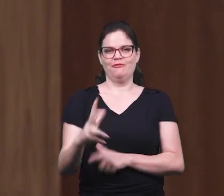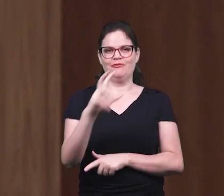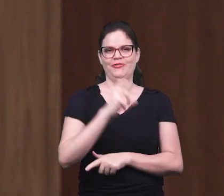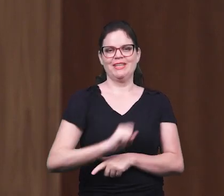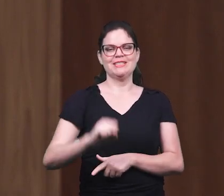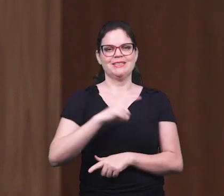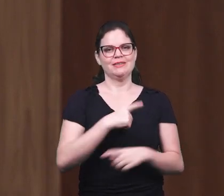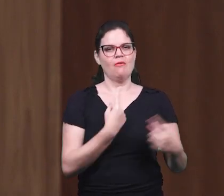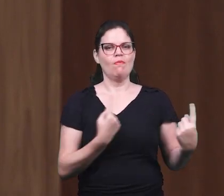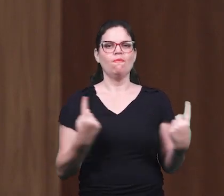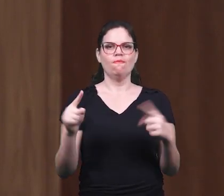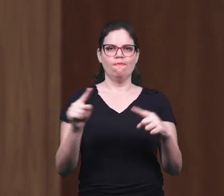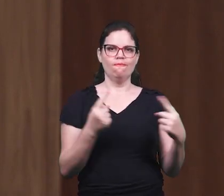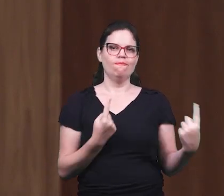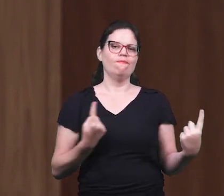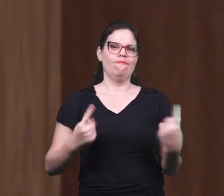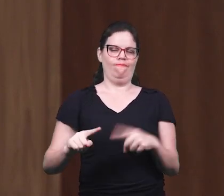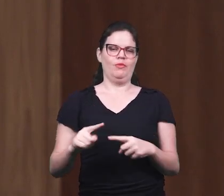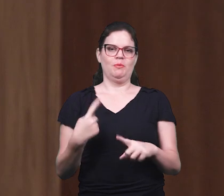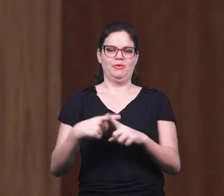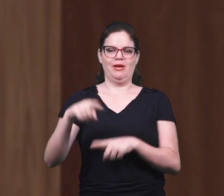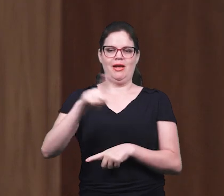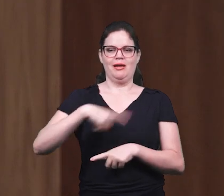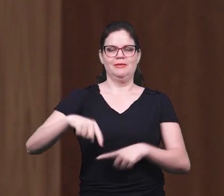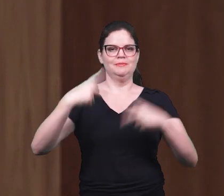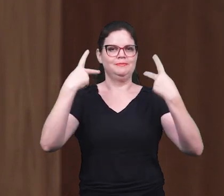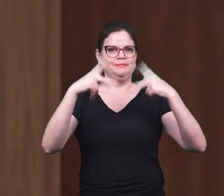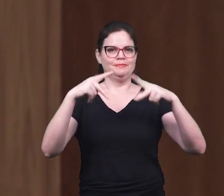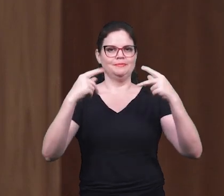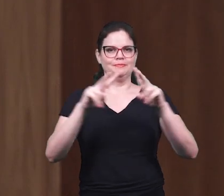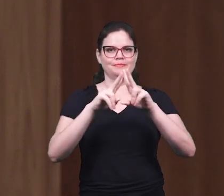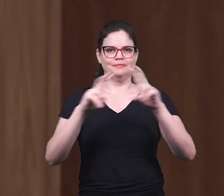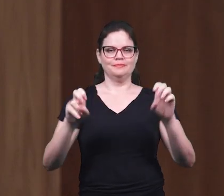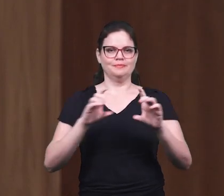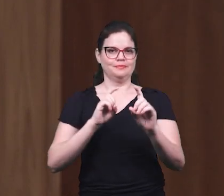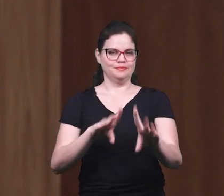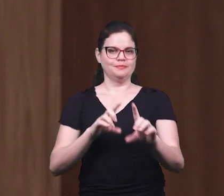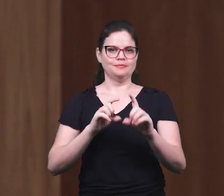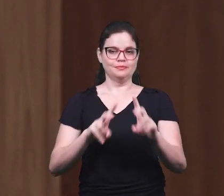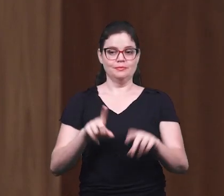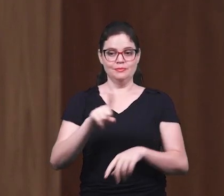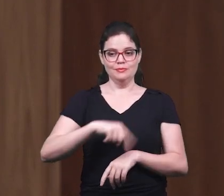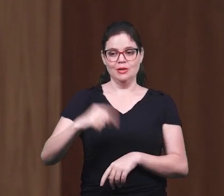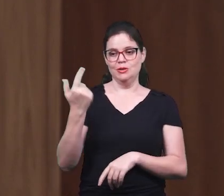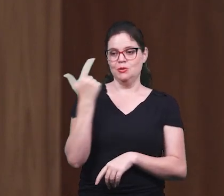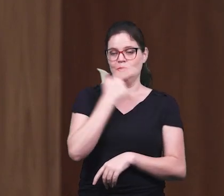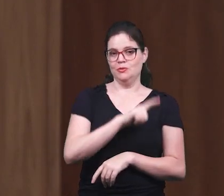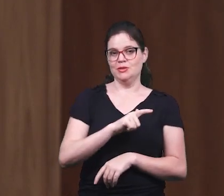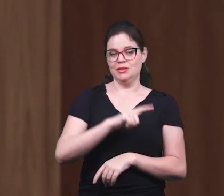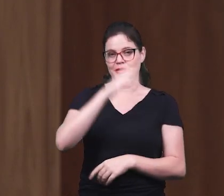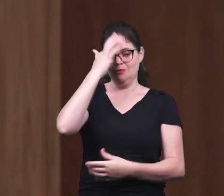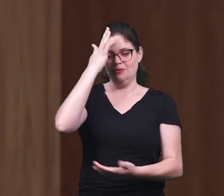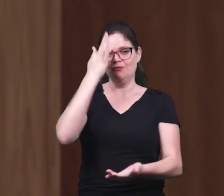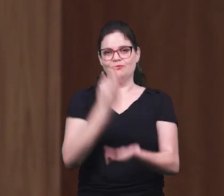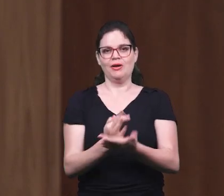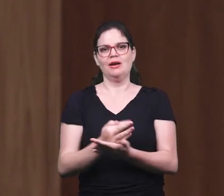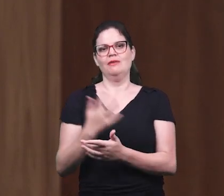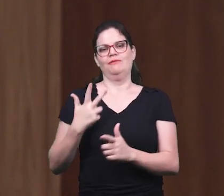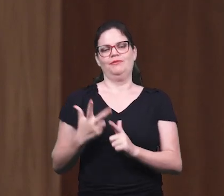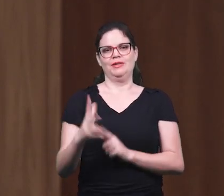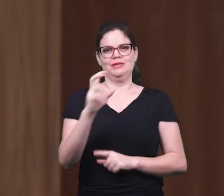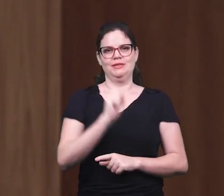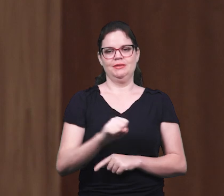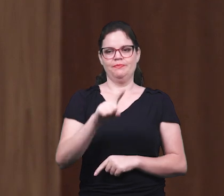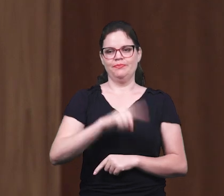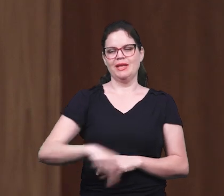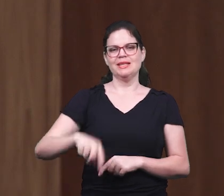grandes batalhas e oposições à palavra de Deus pela fé. E quando nós falamos dos mártires, daqueles